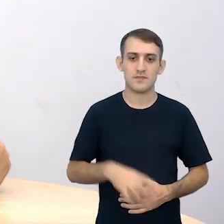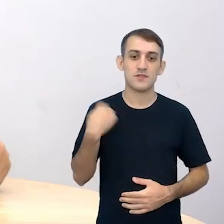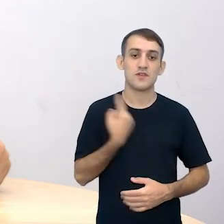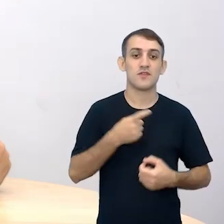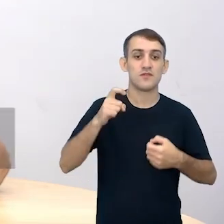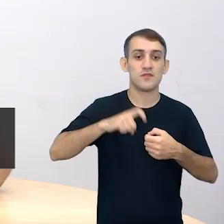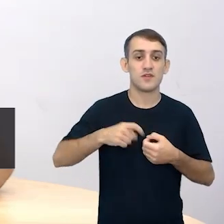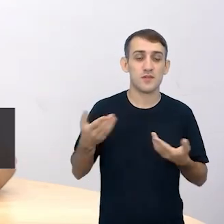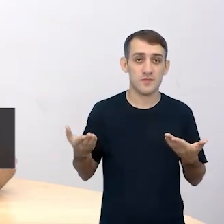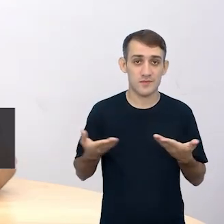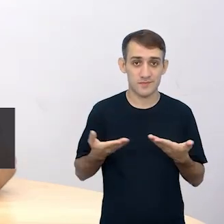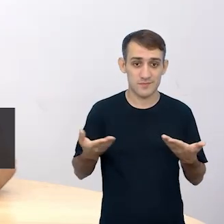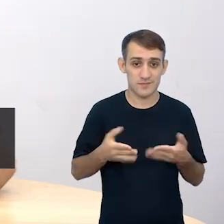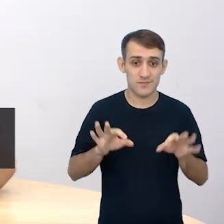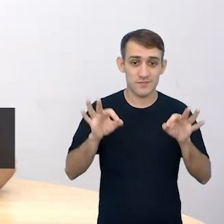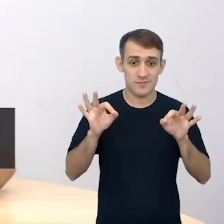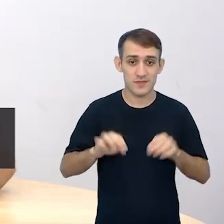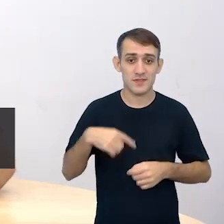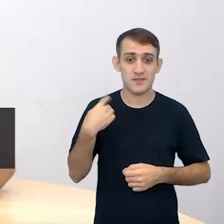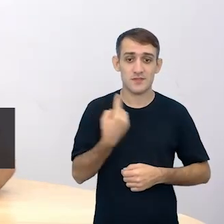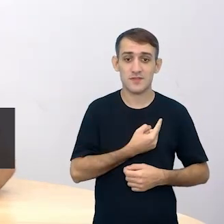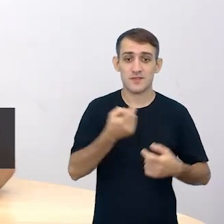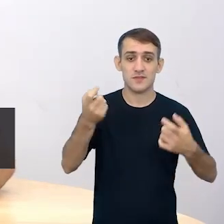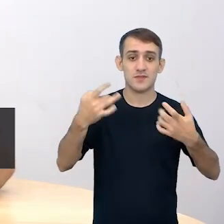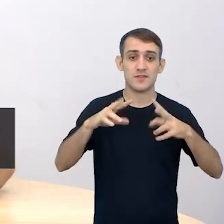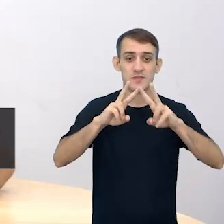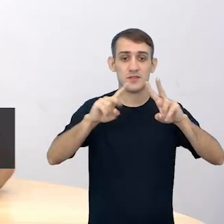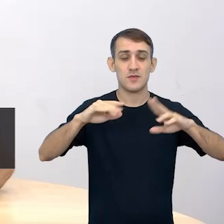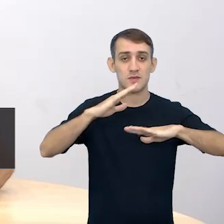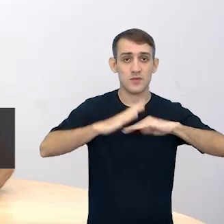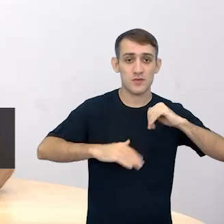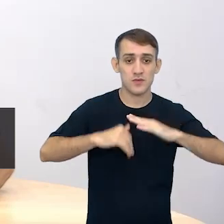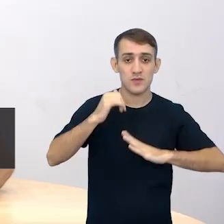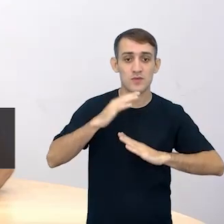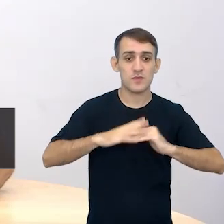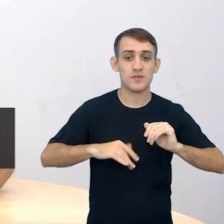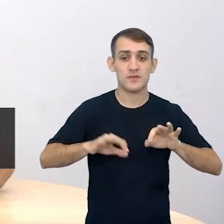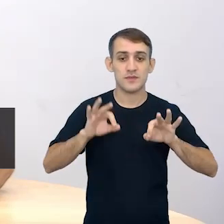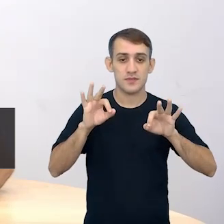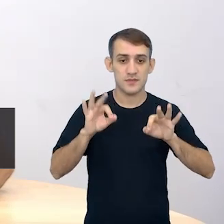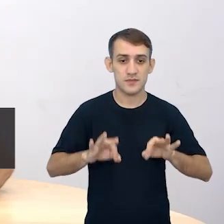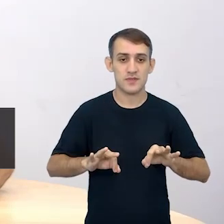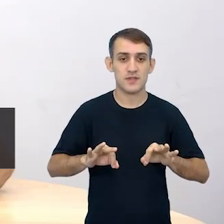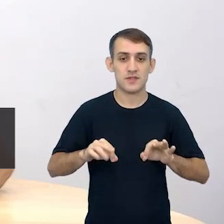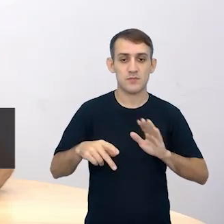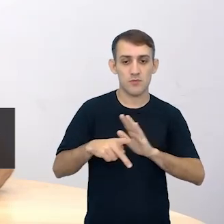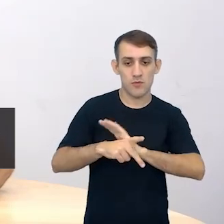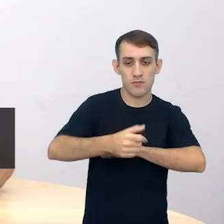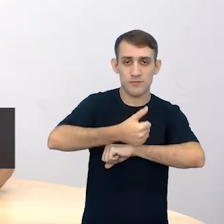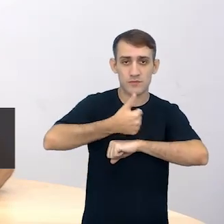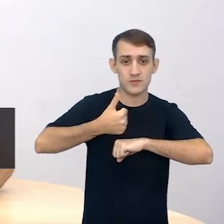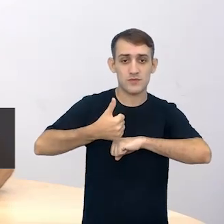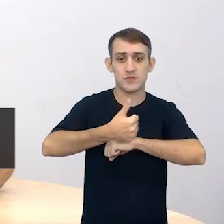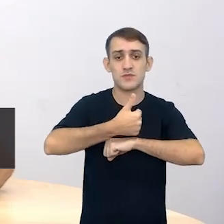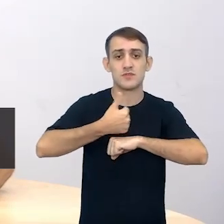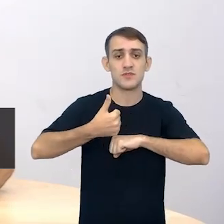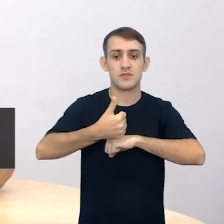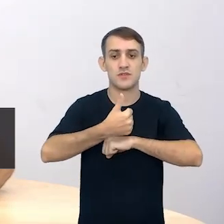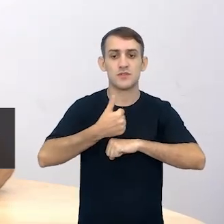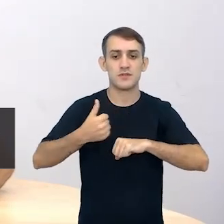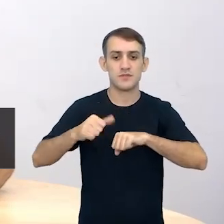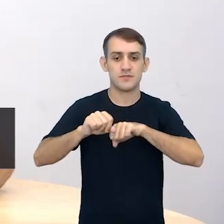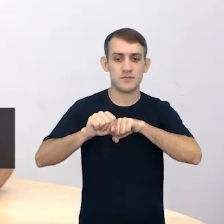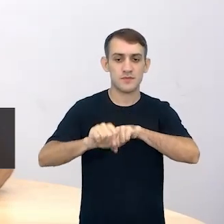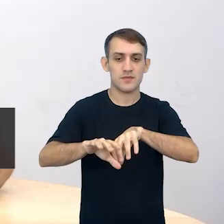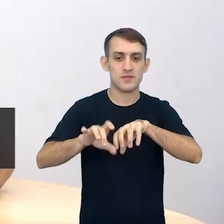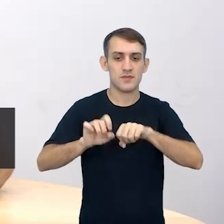Estamos de volta, então. Vamos falar sobre competências e habilidades dos profissionais, né, da